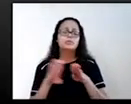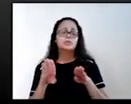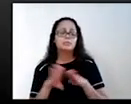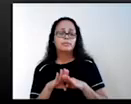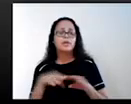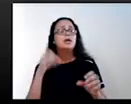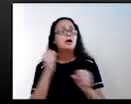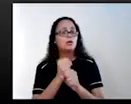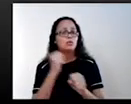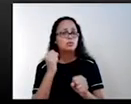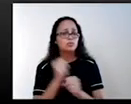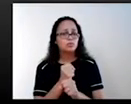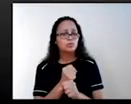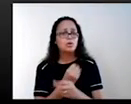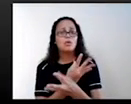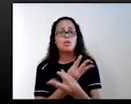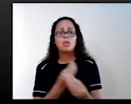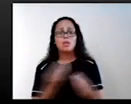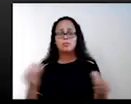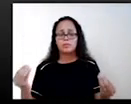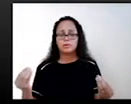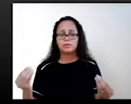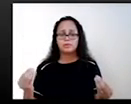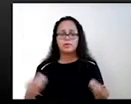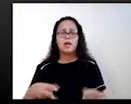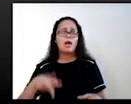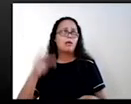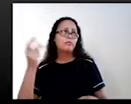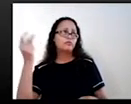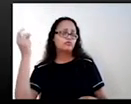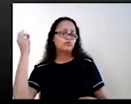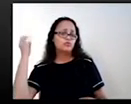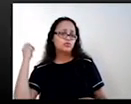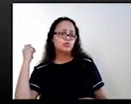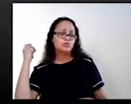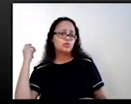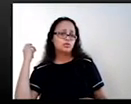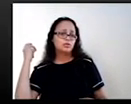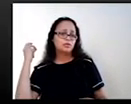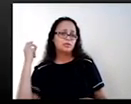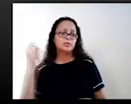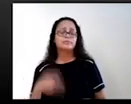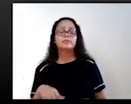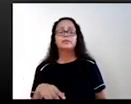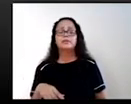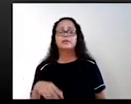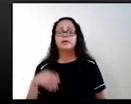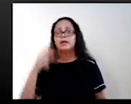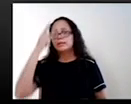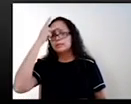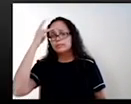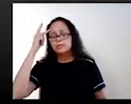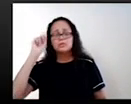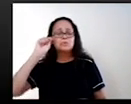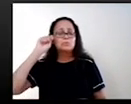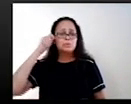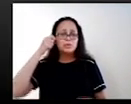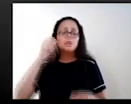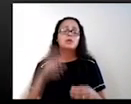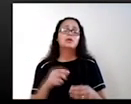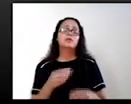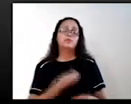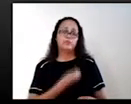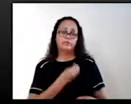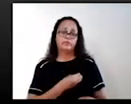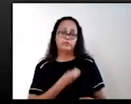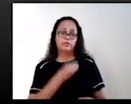de somente uma marcação de plural, que ela é muito antiga, lá da época então que os escravos ainda viviam no Brasil, que ainda